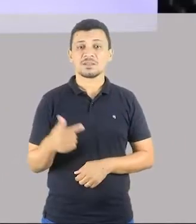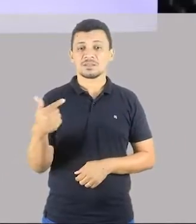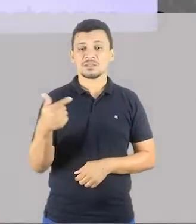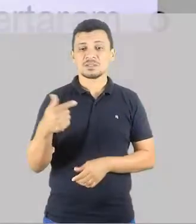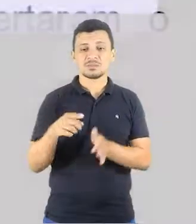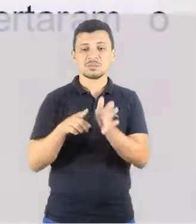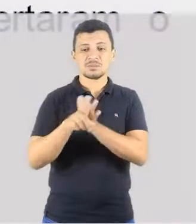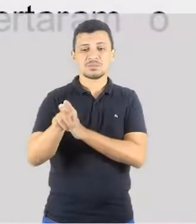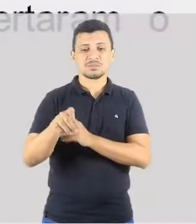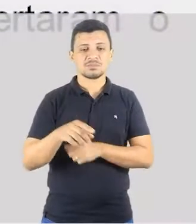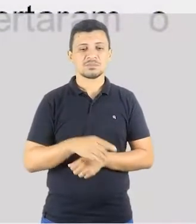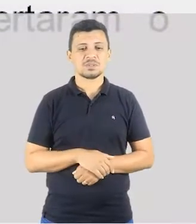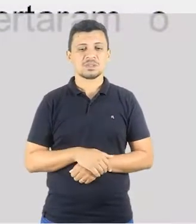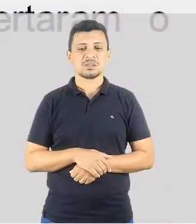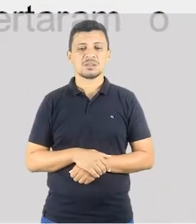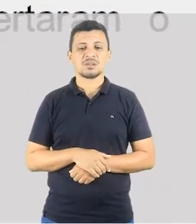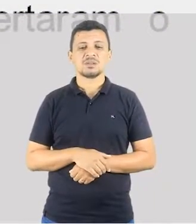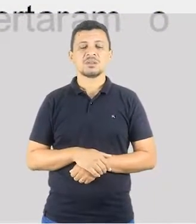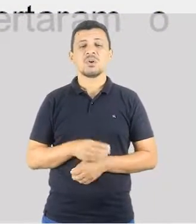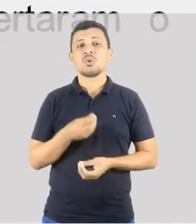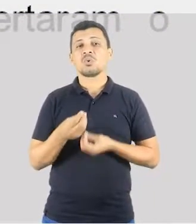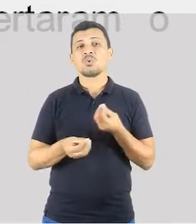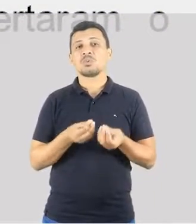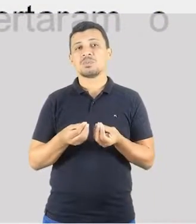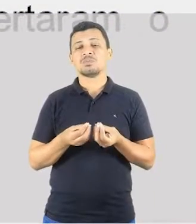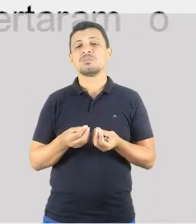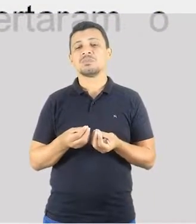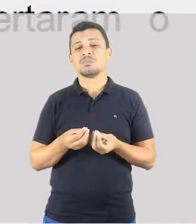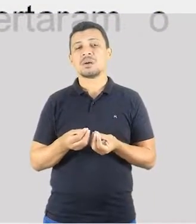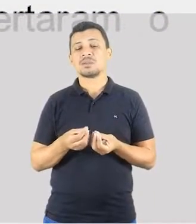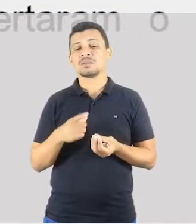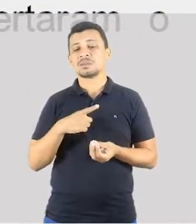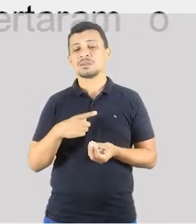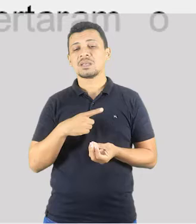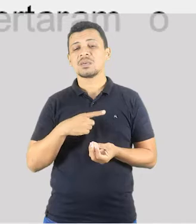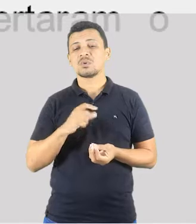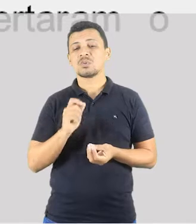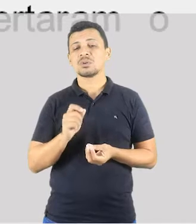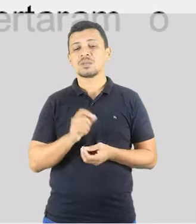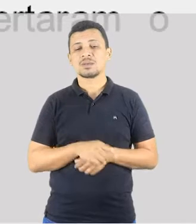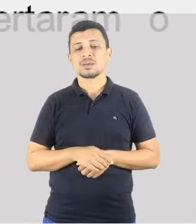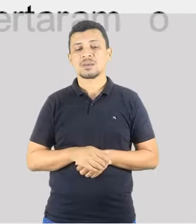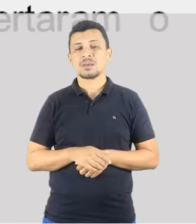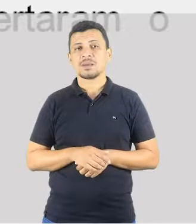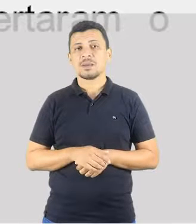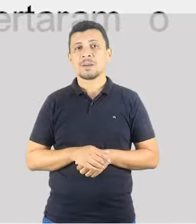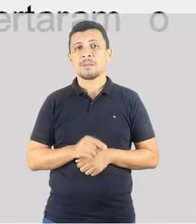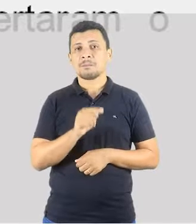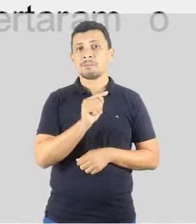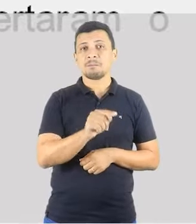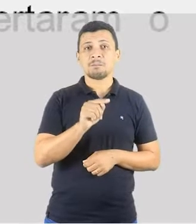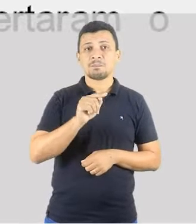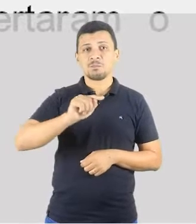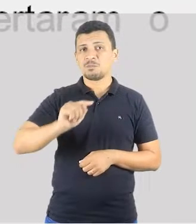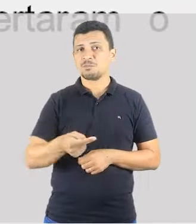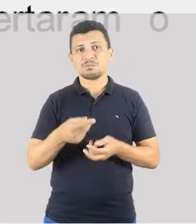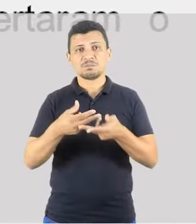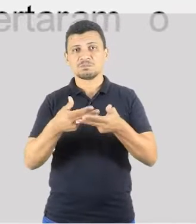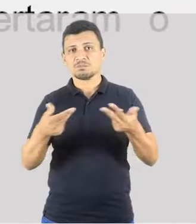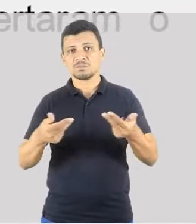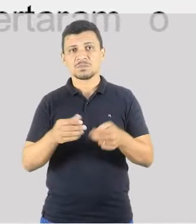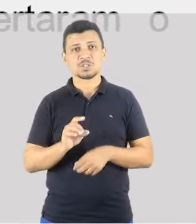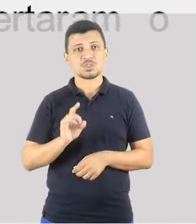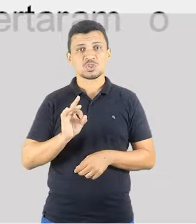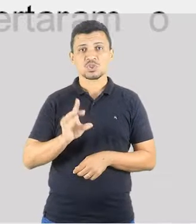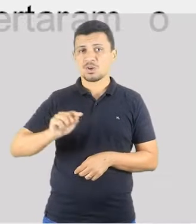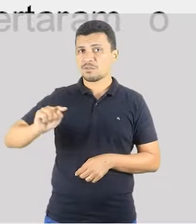questão também traz em relação à pontuação, só que agora ele pega a pontuação de uma maneira mais ampla, né? Não